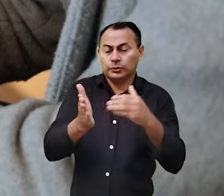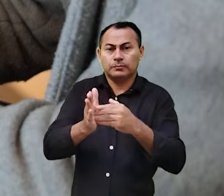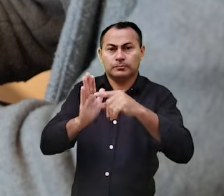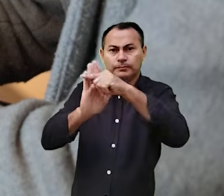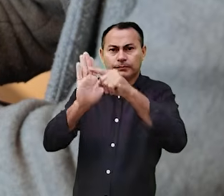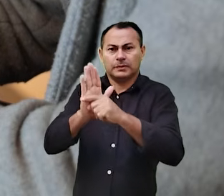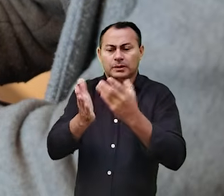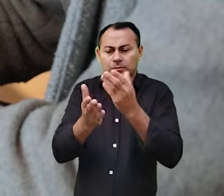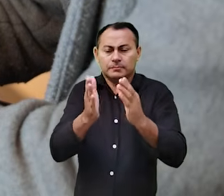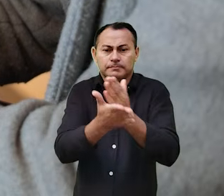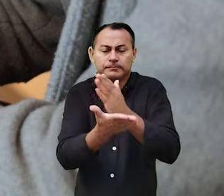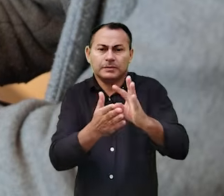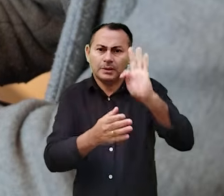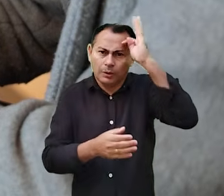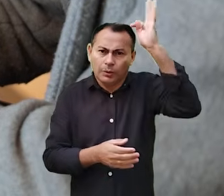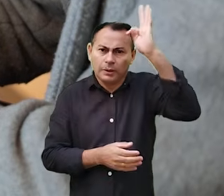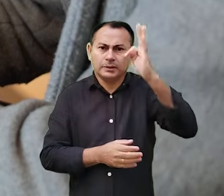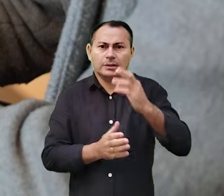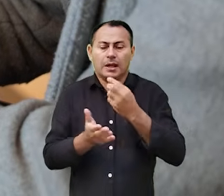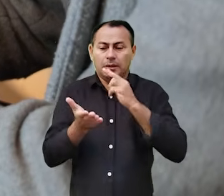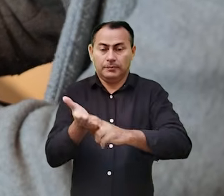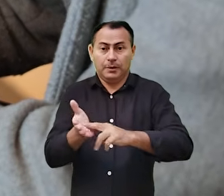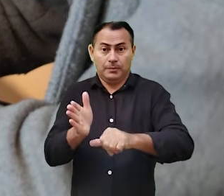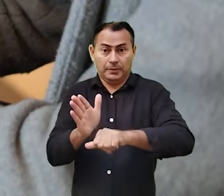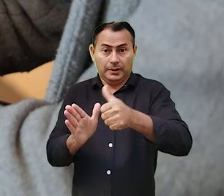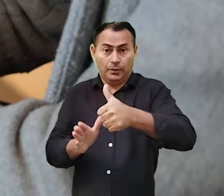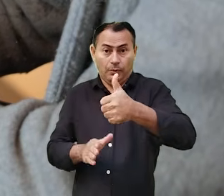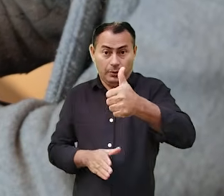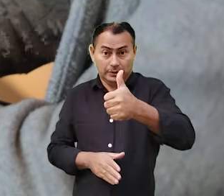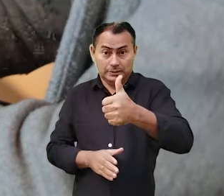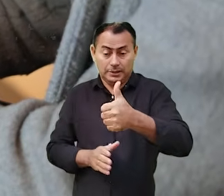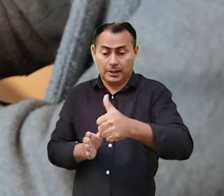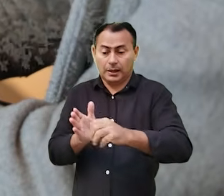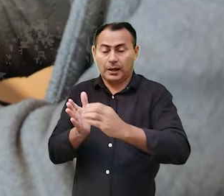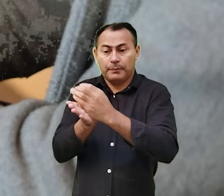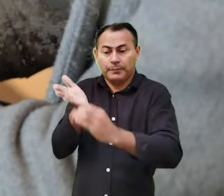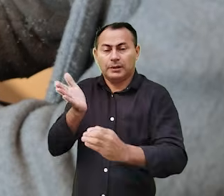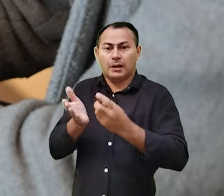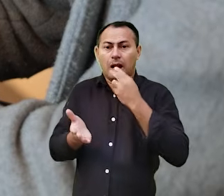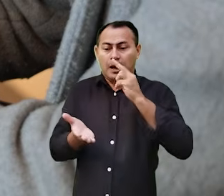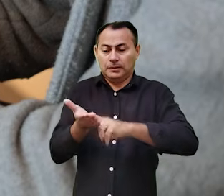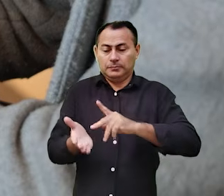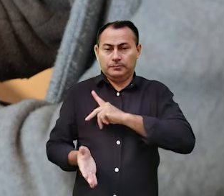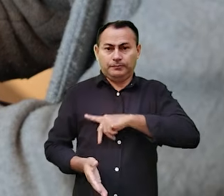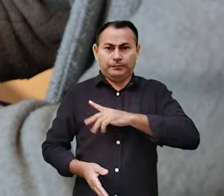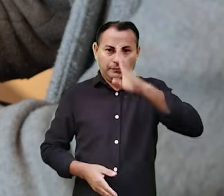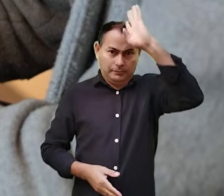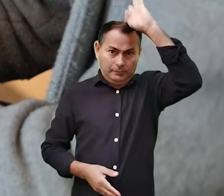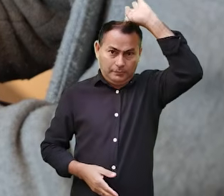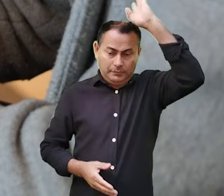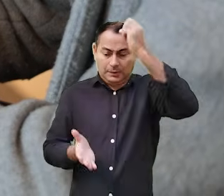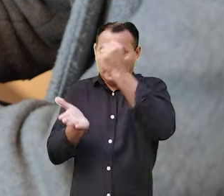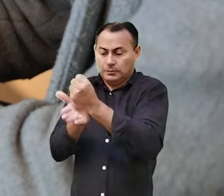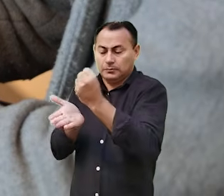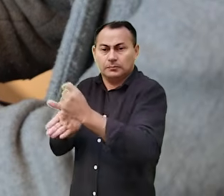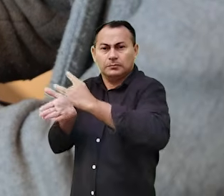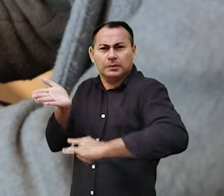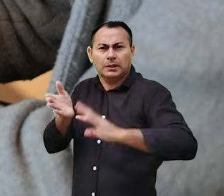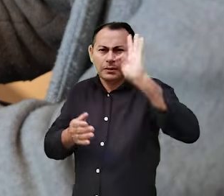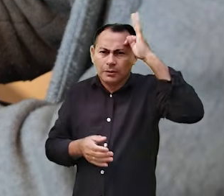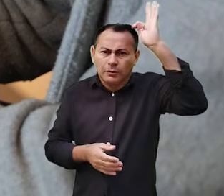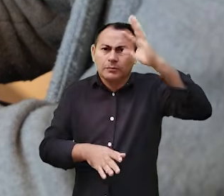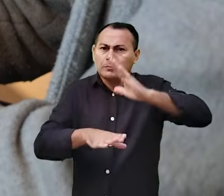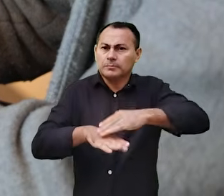divisão teológica desta carta. Os primeiros 11 capítulos da carta de Paulo aos Romanos constituem-se no documento